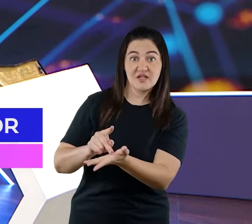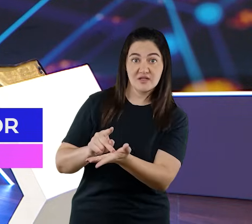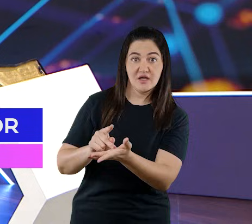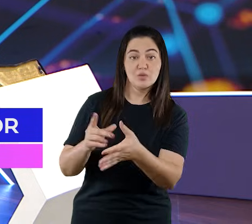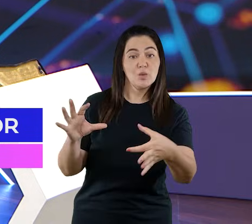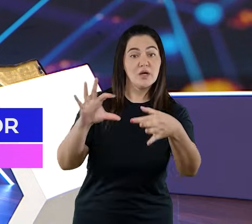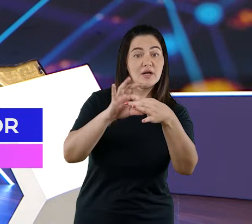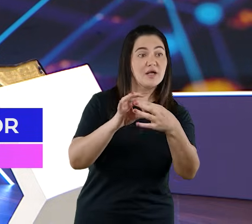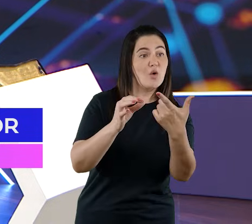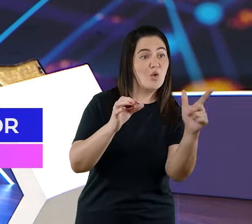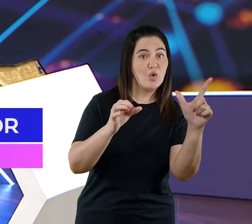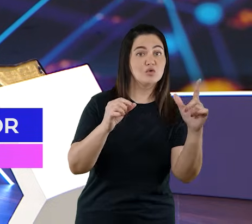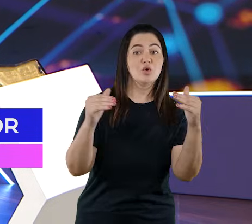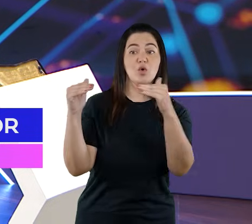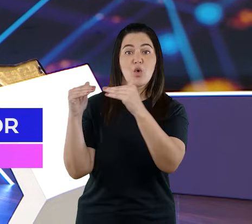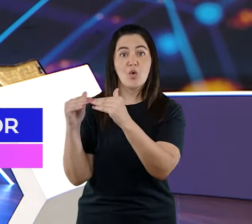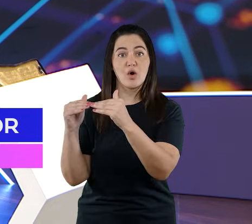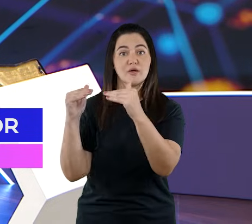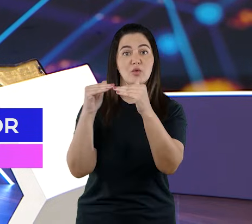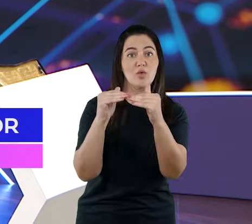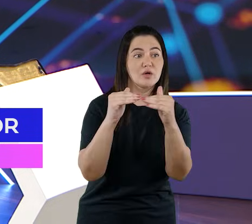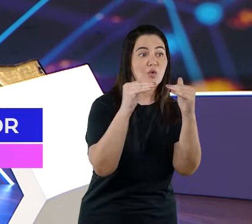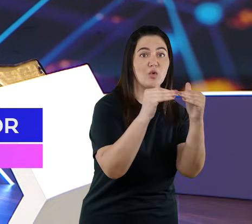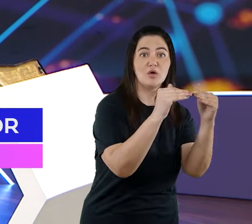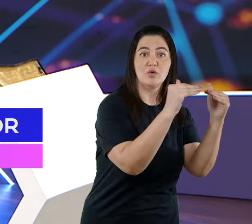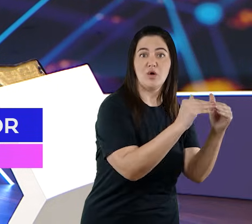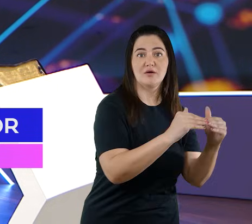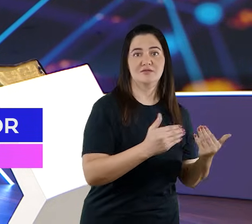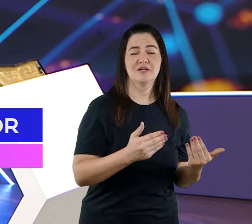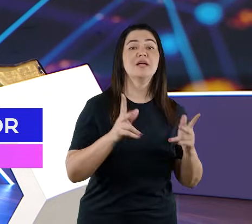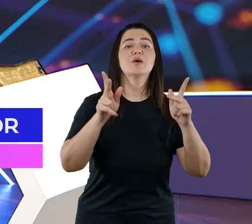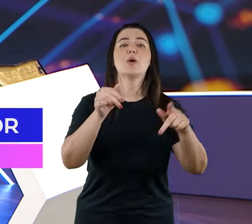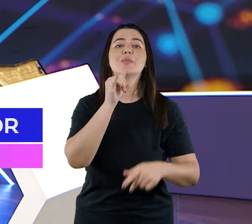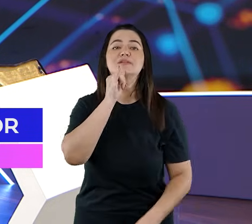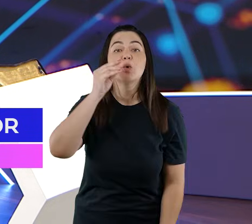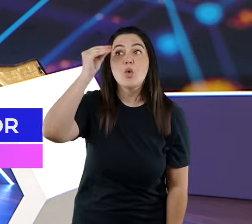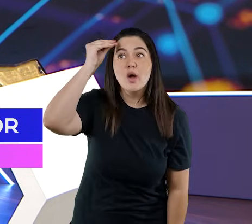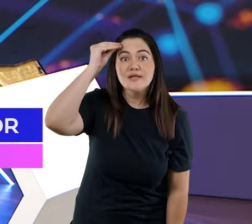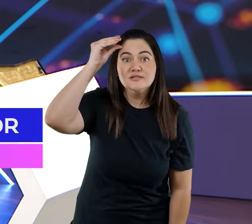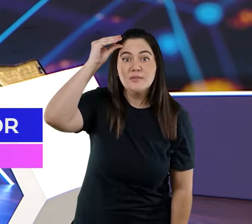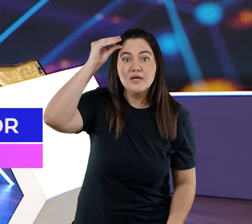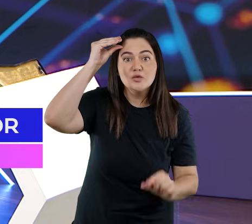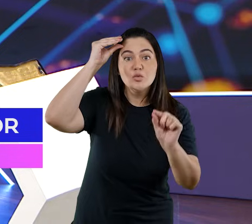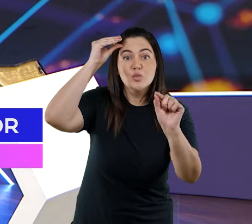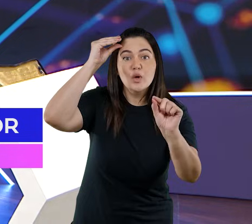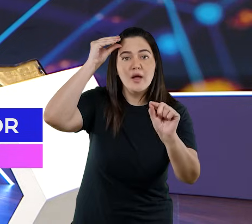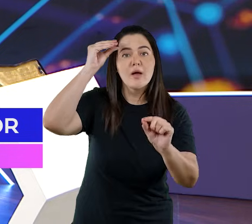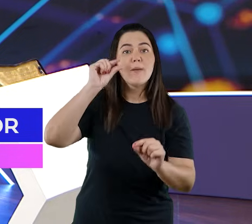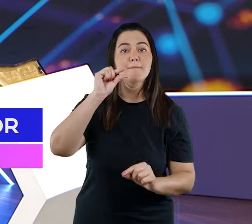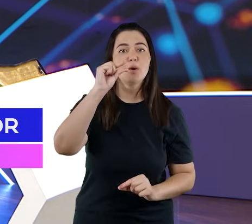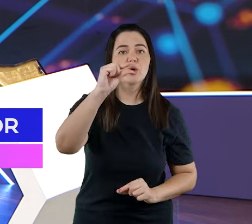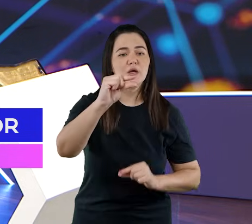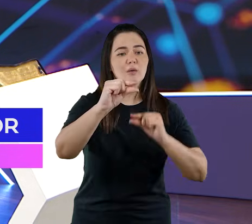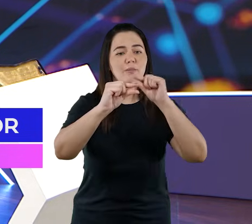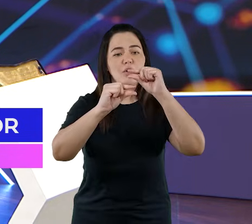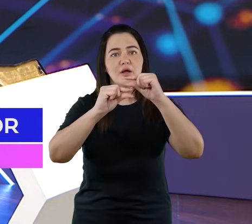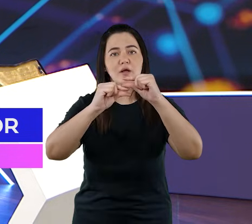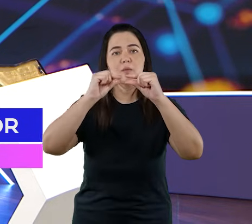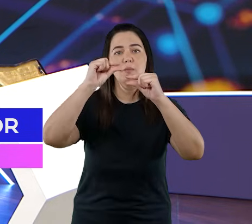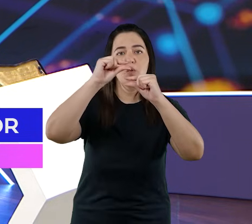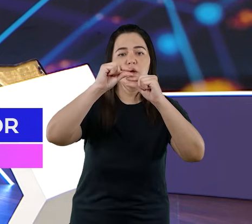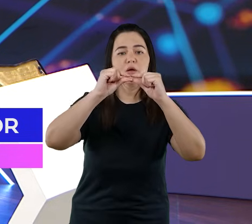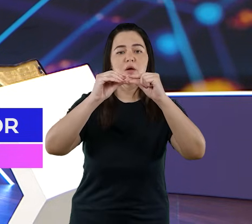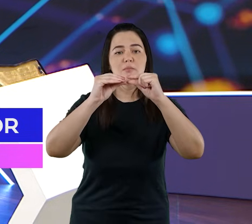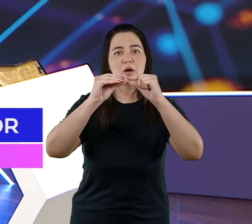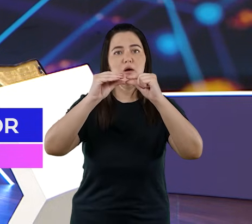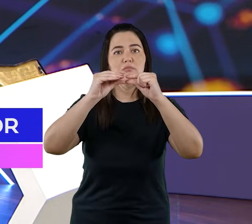pouco menor e com o passar do tempo, a luz vai se tornando maior. E é isso que nós cremos, por exemplo, na compreensão